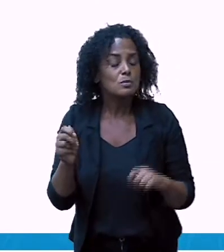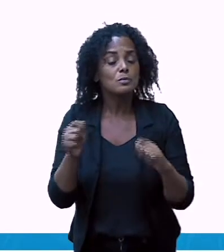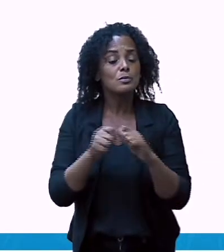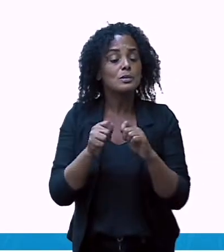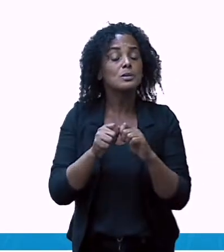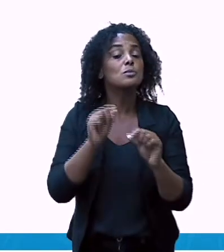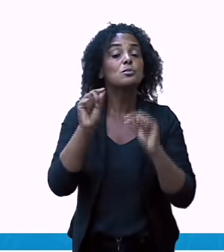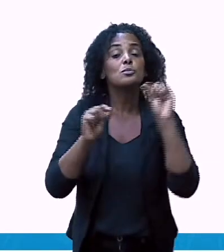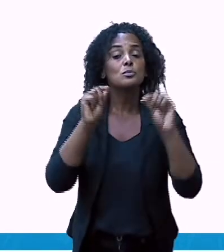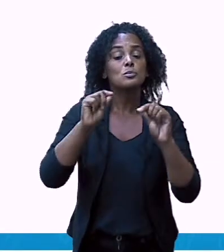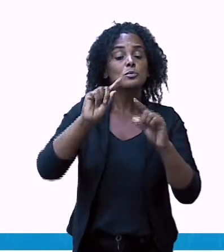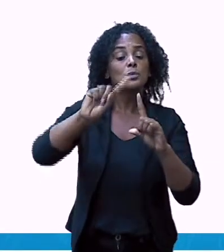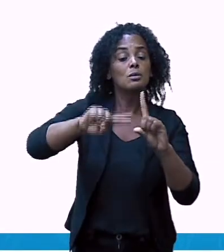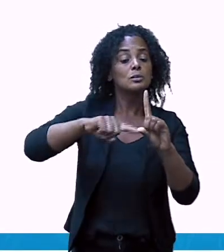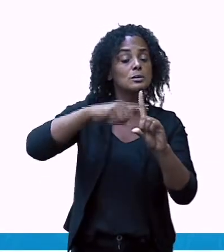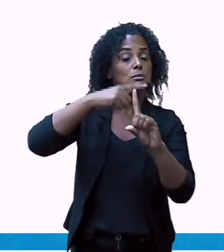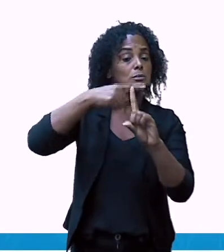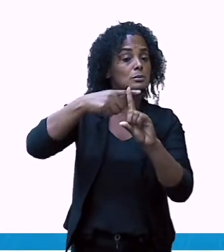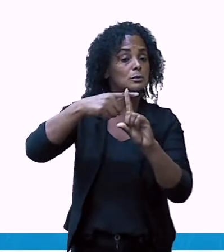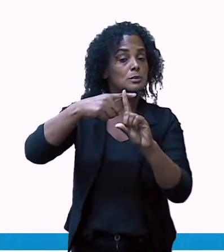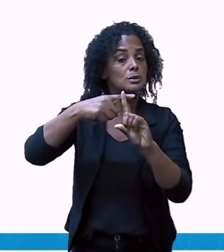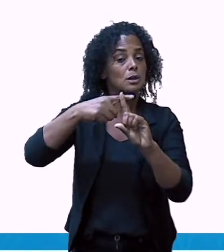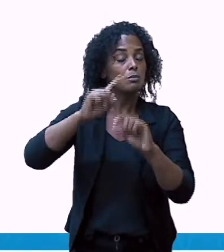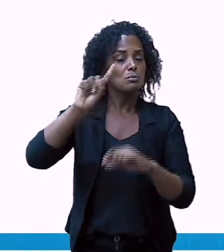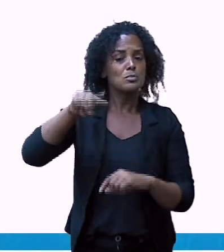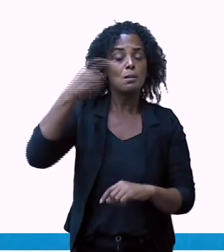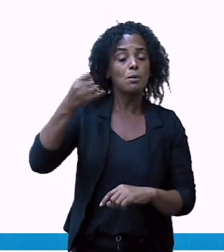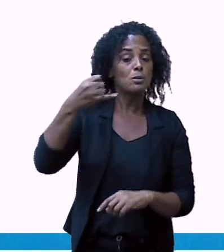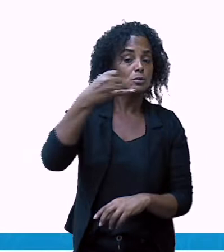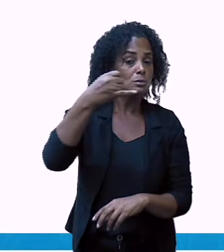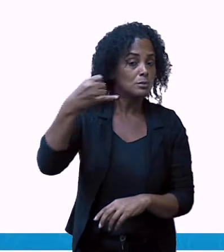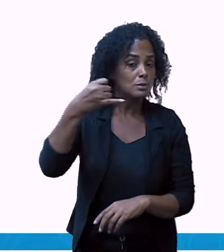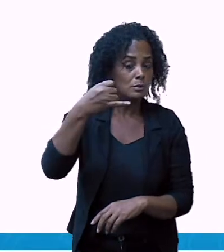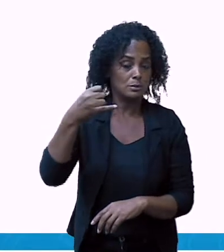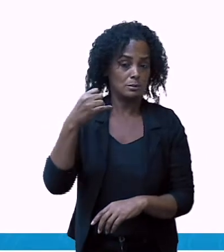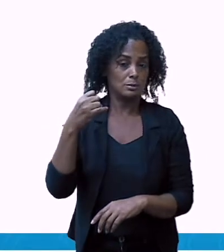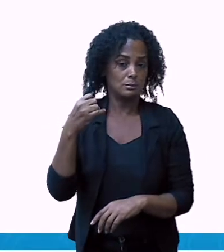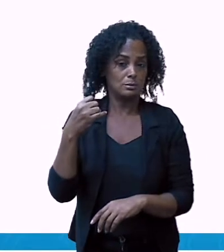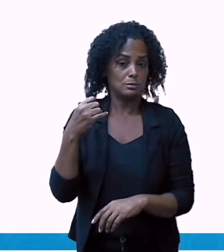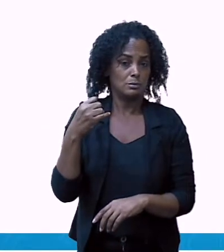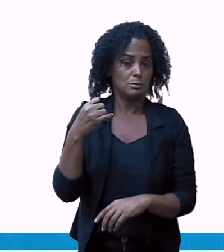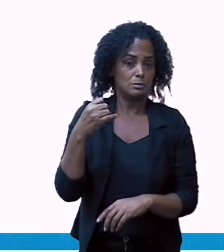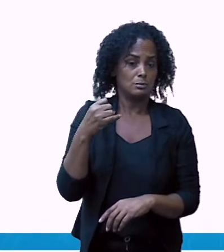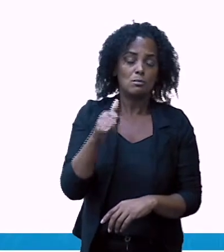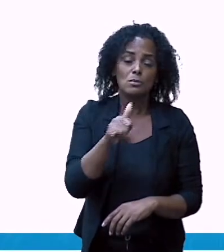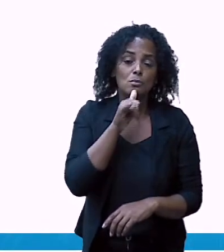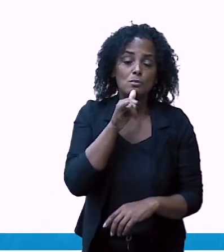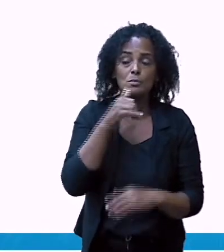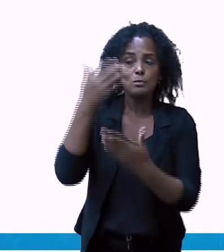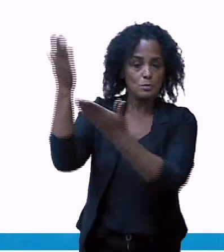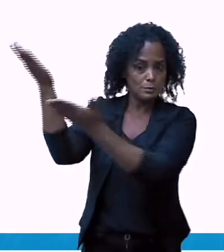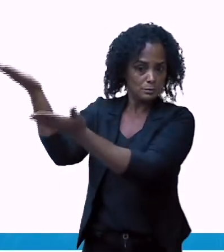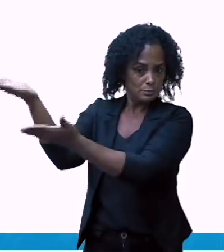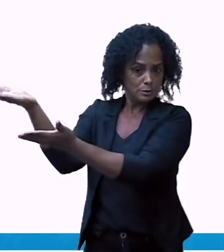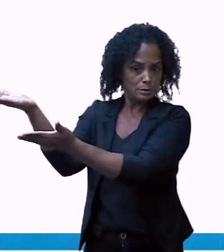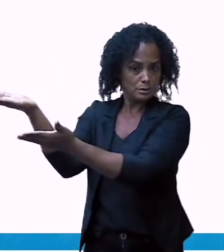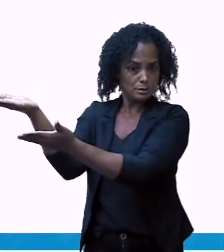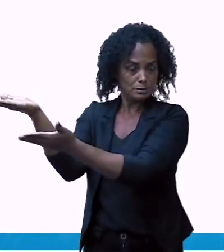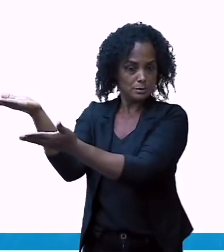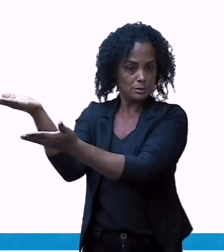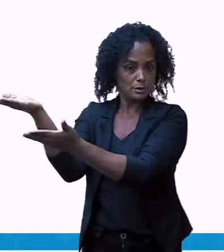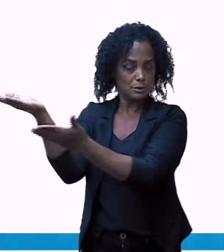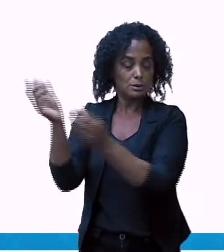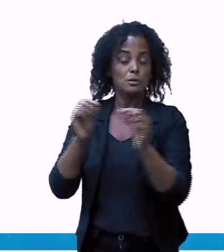a adição e a subtração na ordem que aparece. Olha esse exemplo para vocês perceberem como é